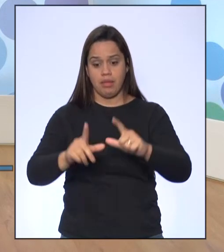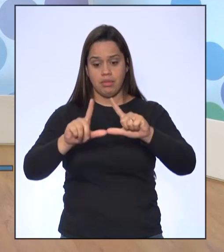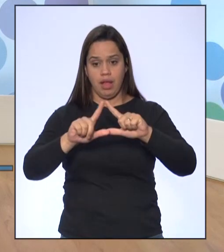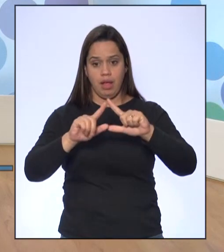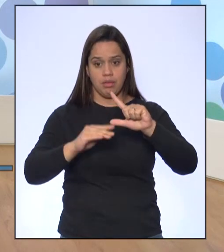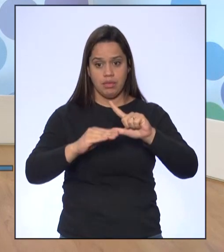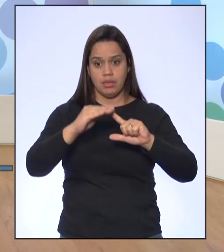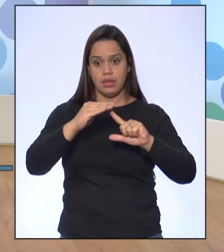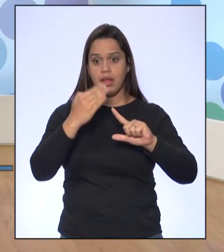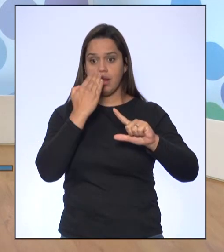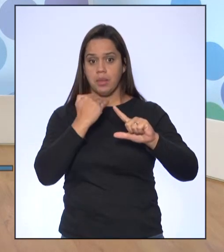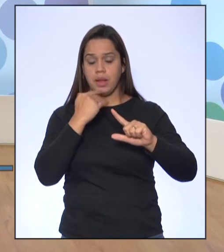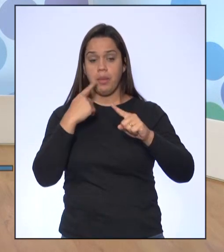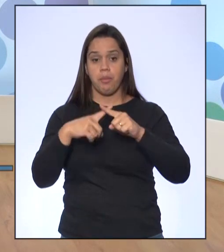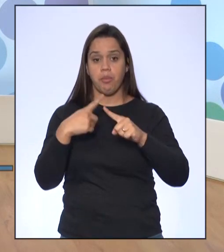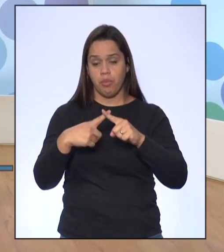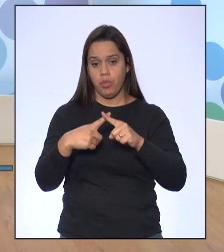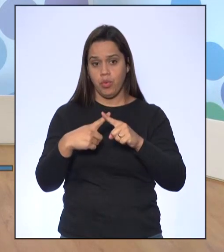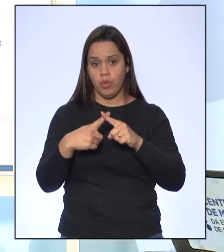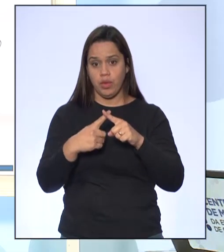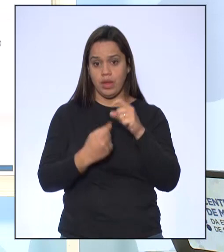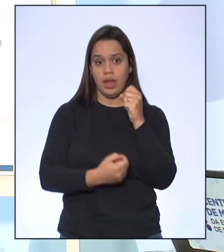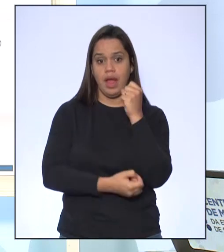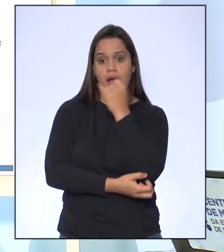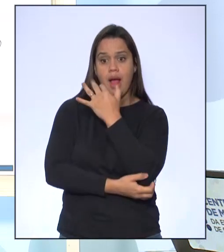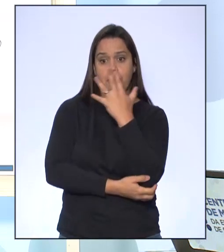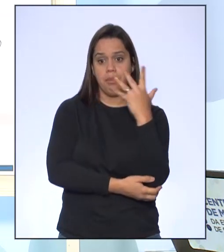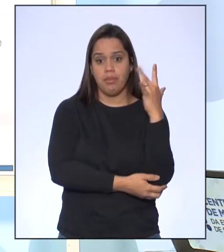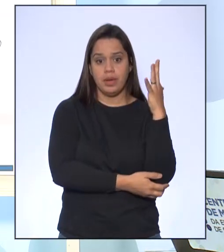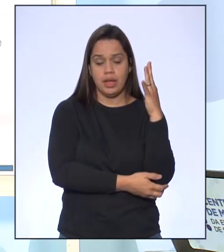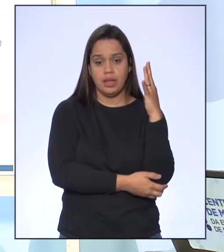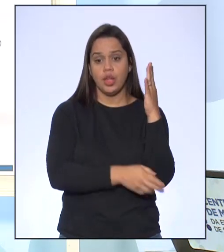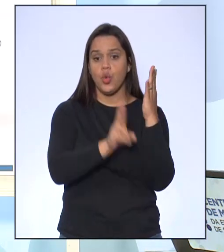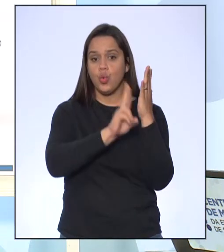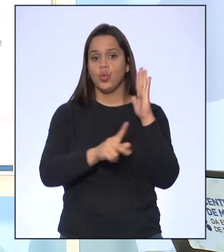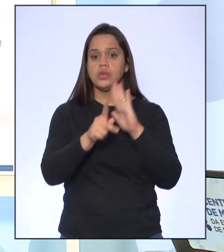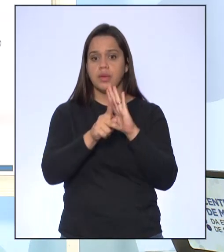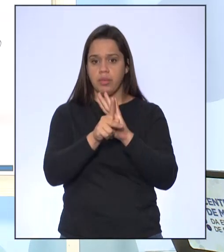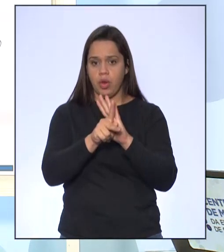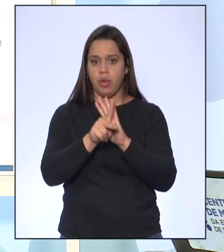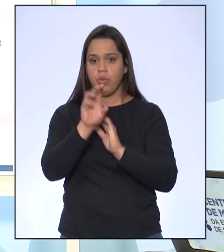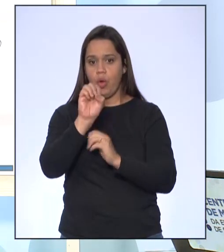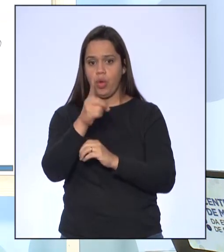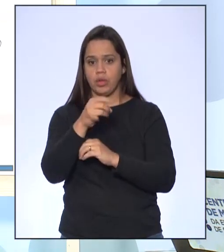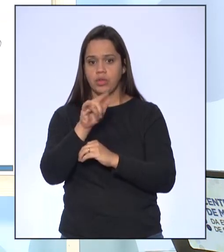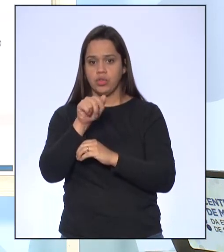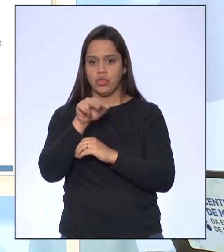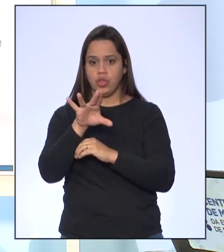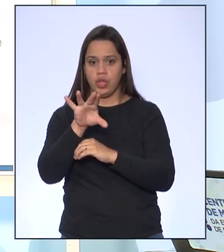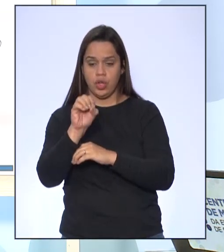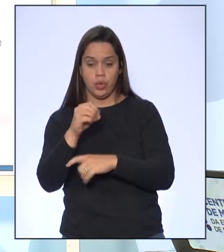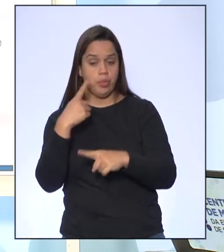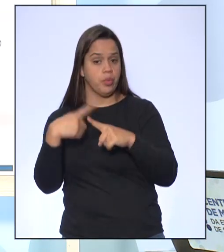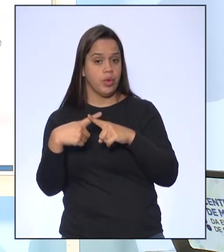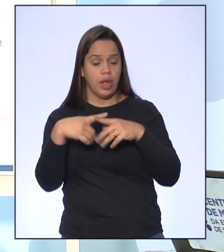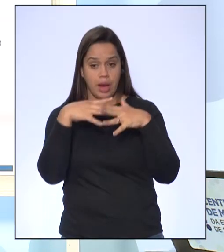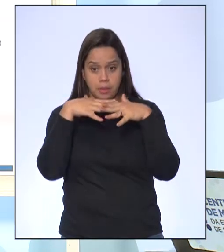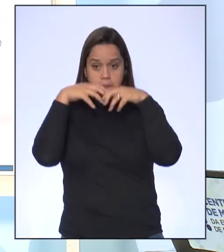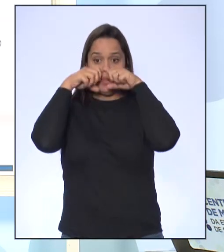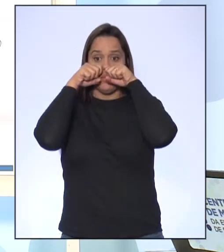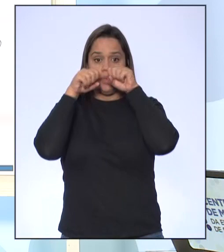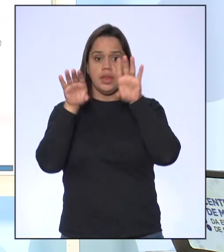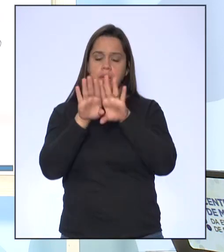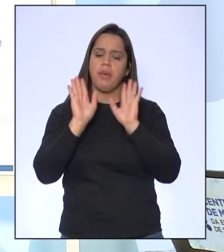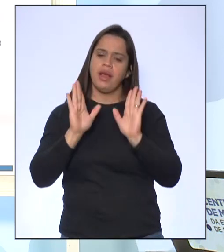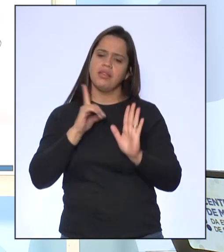planta, gente, consome muito oxigênio que ela produz. Grande parte desse oxigênio, porque ela respira também. Mas nós temos as